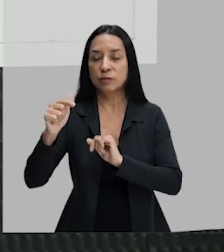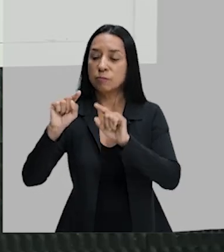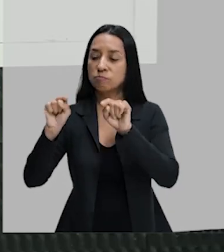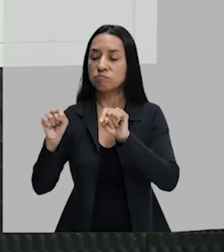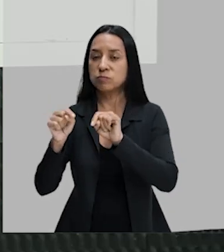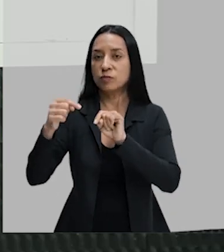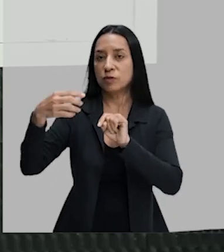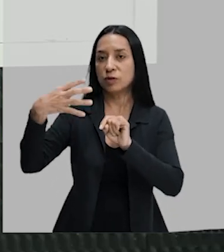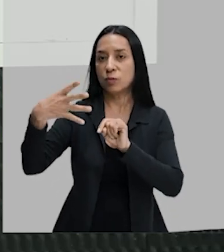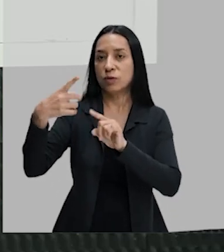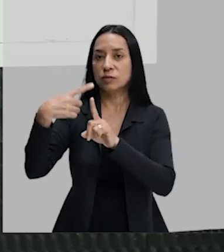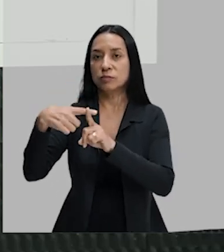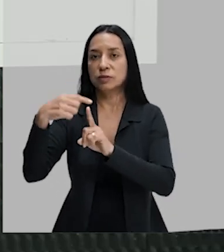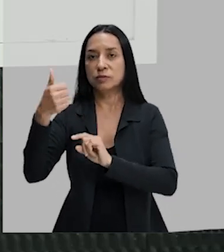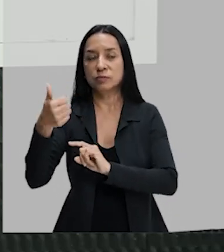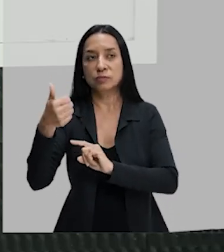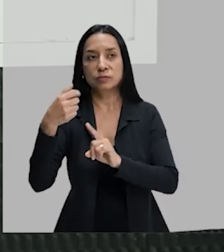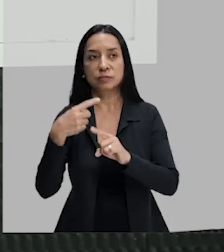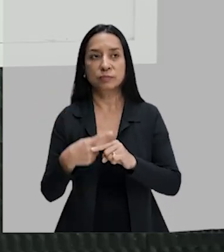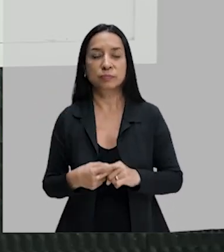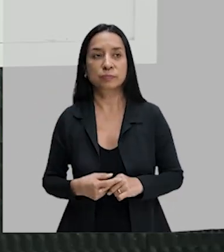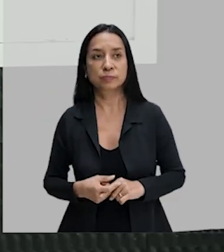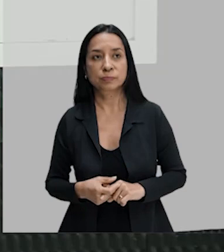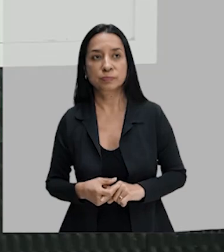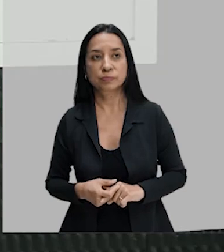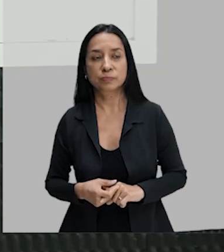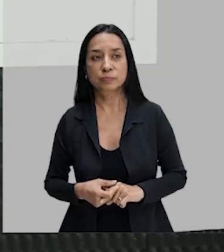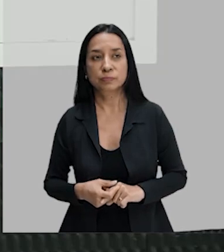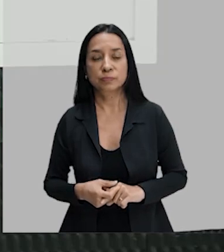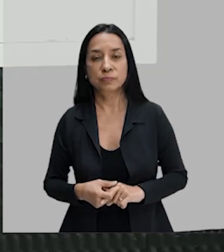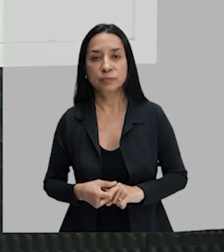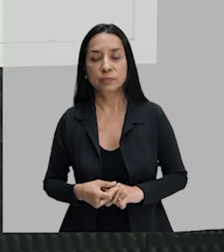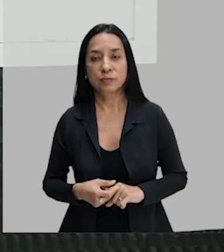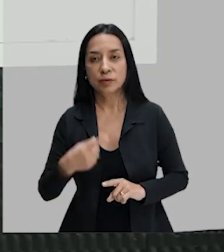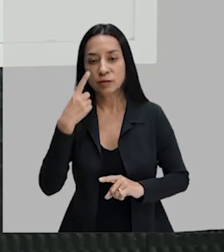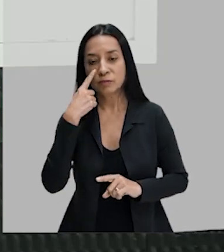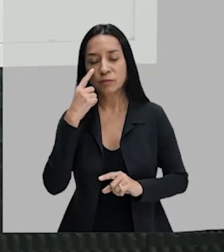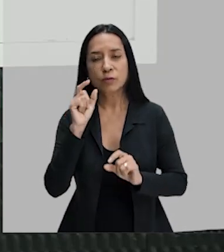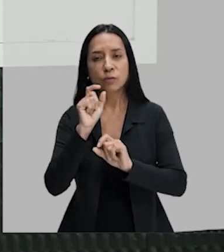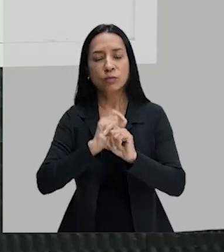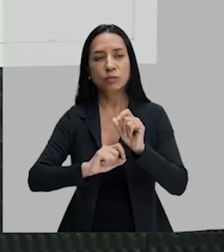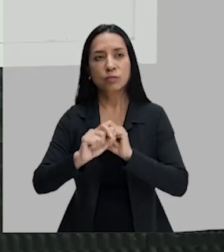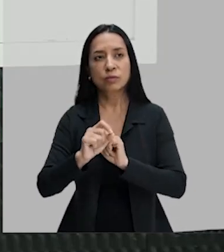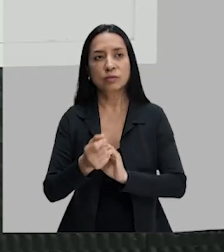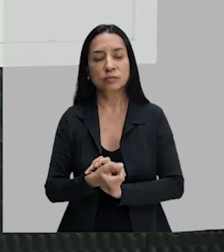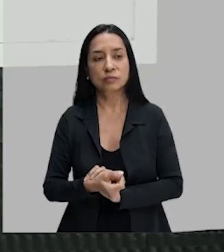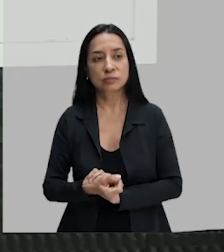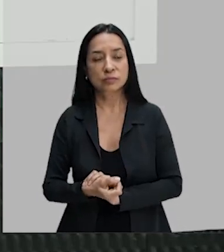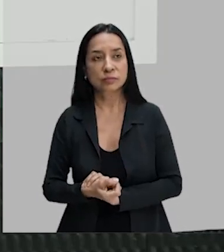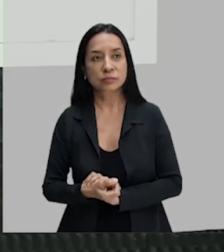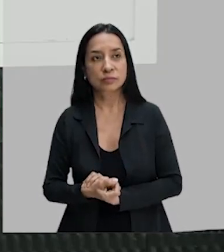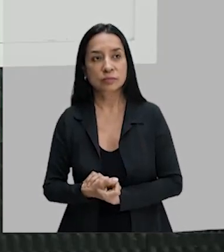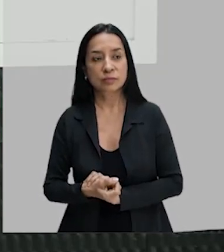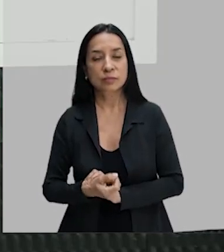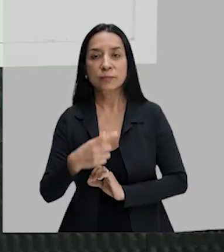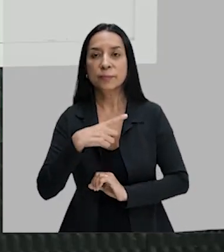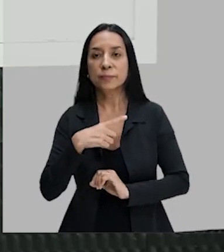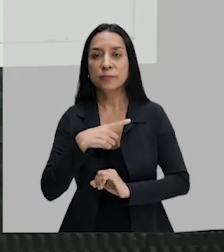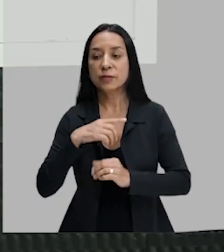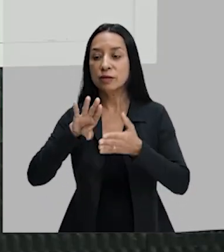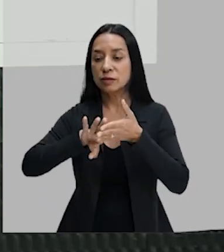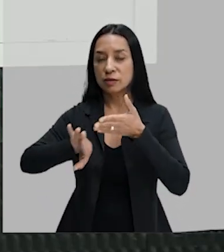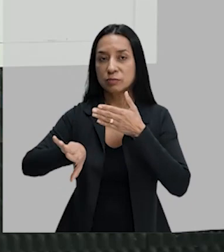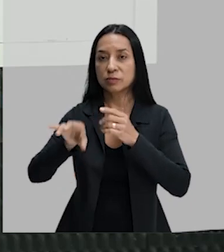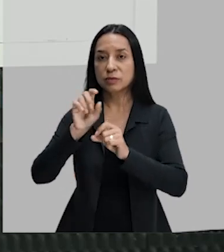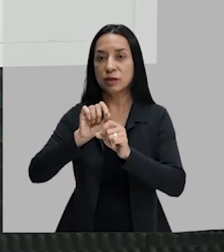vezes... Aí vamos colocar logo aqui, turma, o menor complementar, tá? Como eu falei para vocês, a gente tem que eliminar